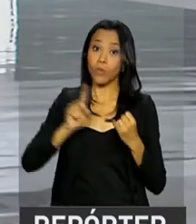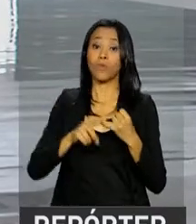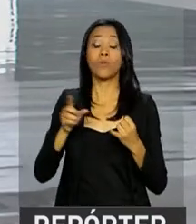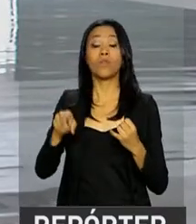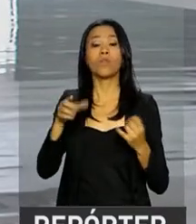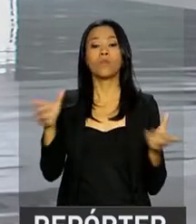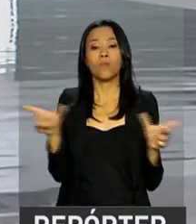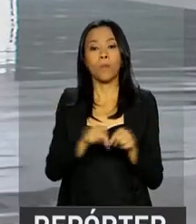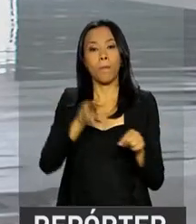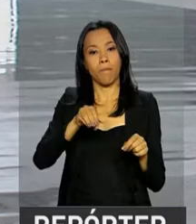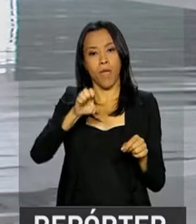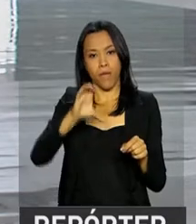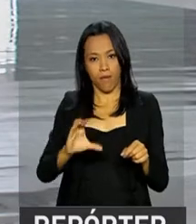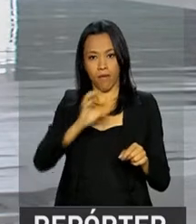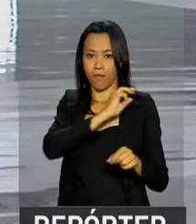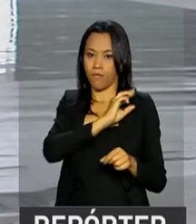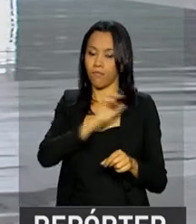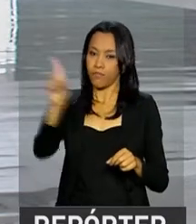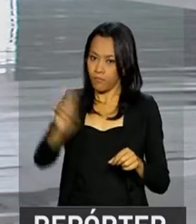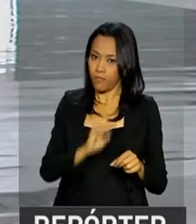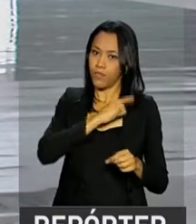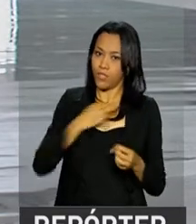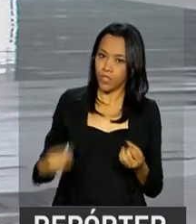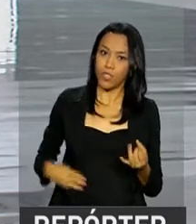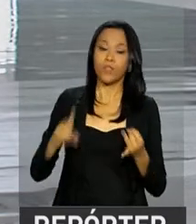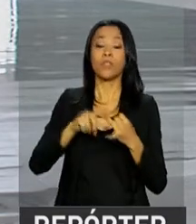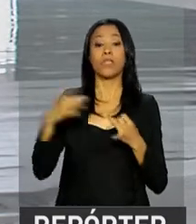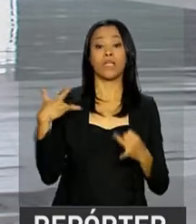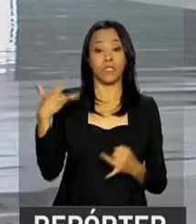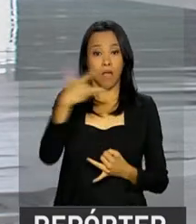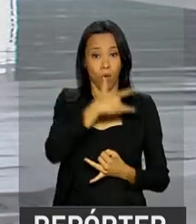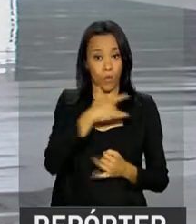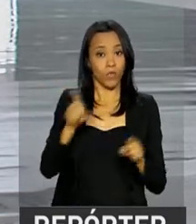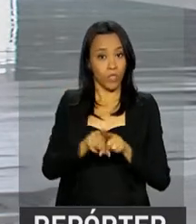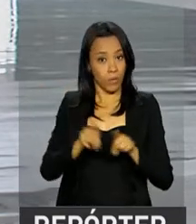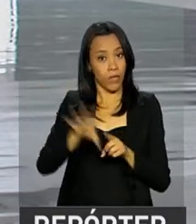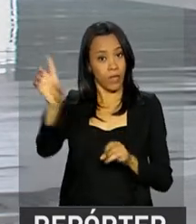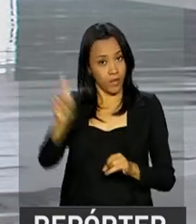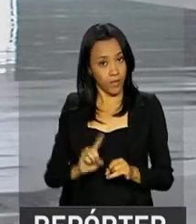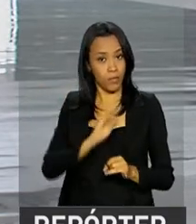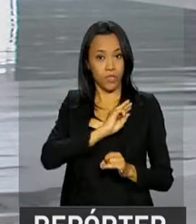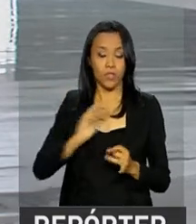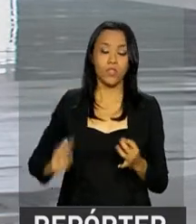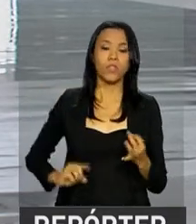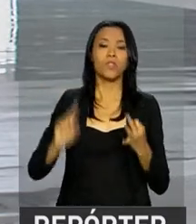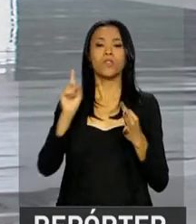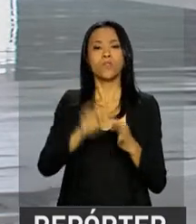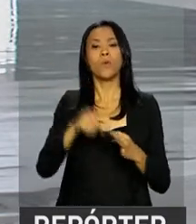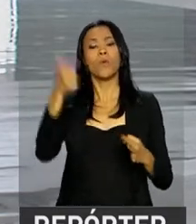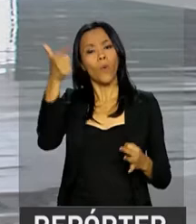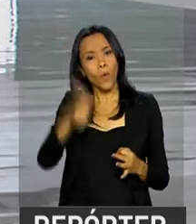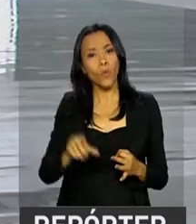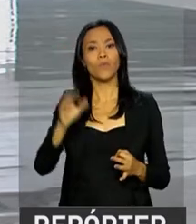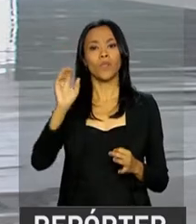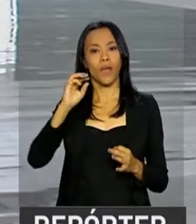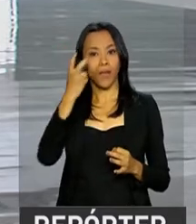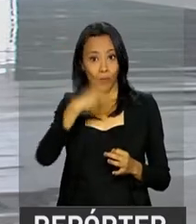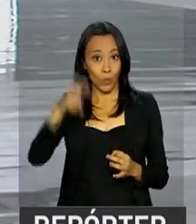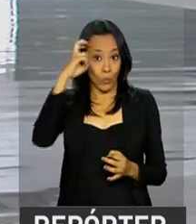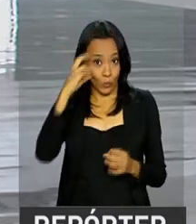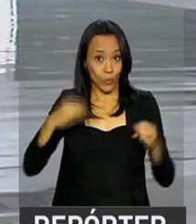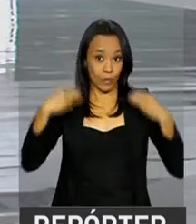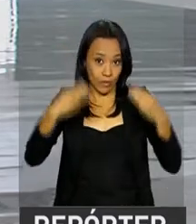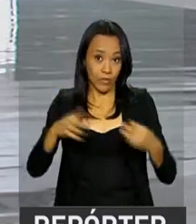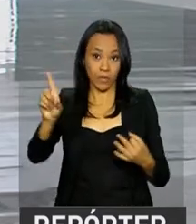Educação, Ricardo Barros, da Saúde, Osmar Terra, do Desenvolvimento Social, Sérgio Saleitão, da Cultura e